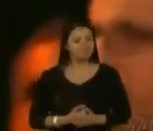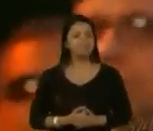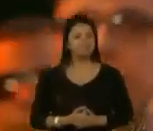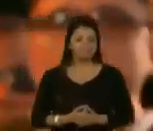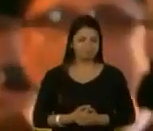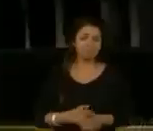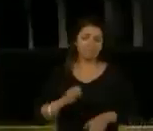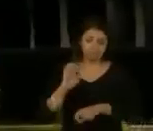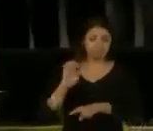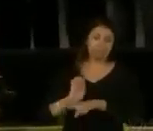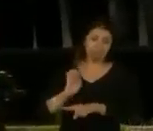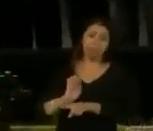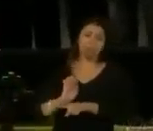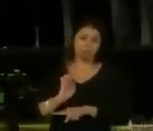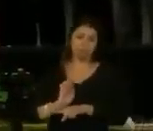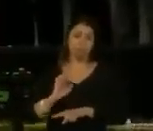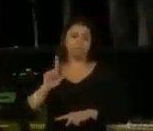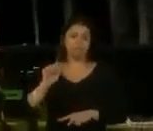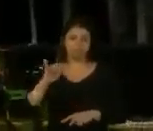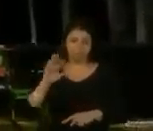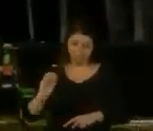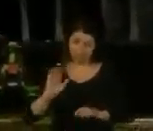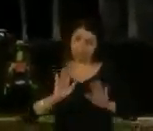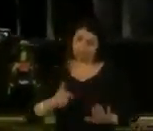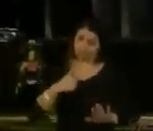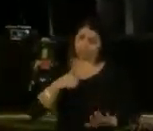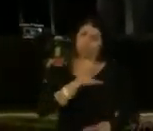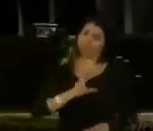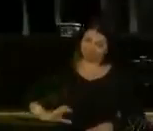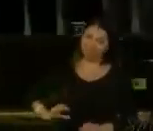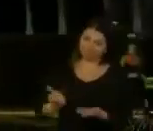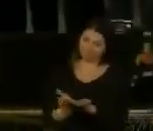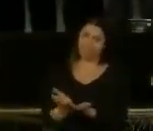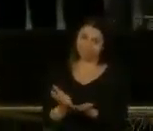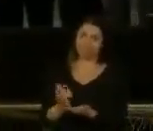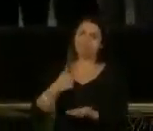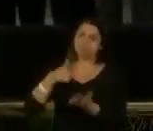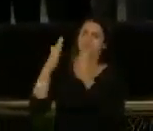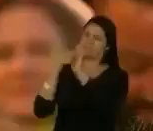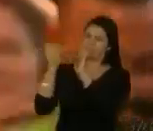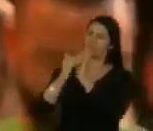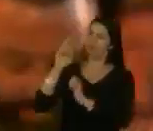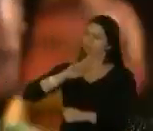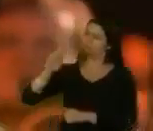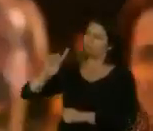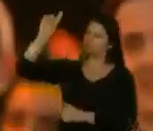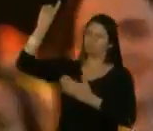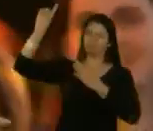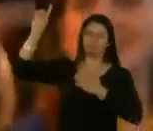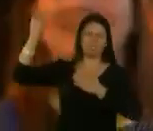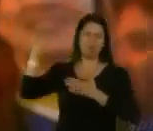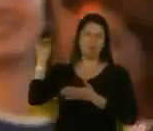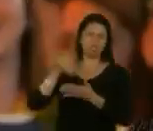laico, pastor Silva, mas eu sou cristã. E eu vou louvar o nome do meu Senhor até o